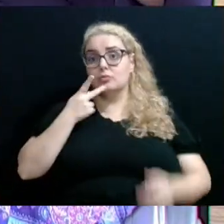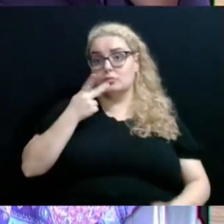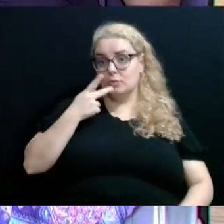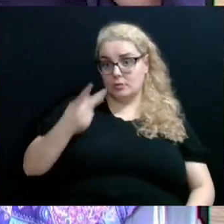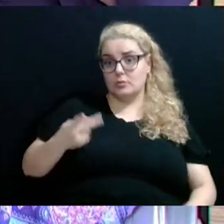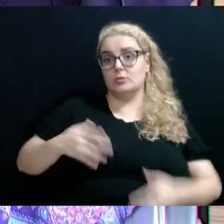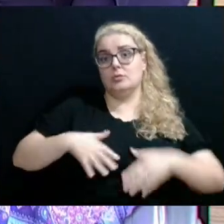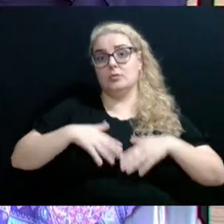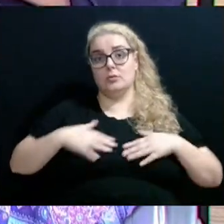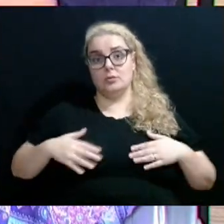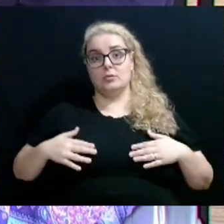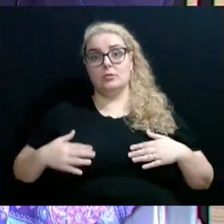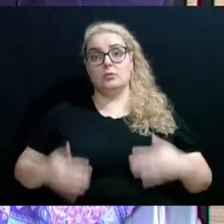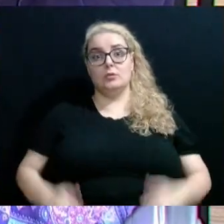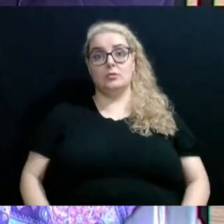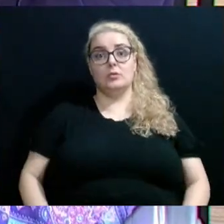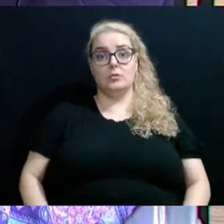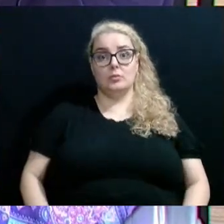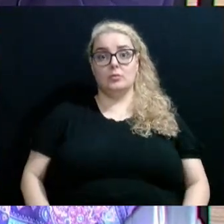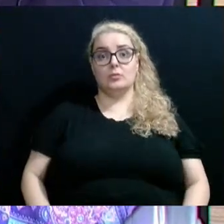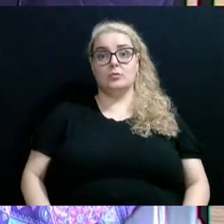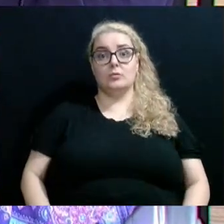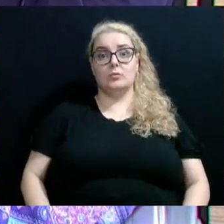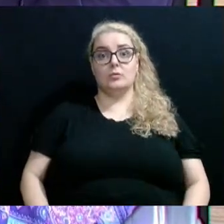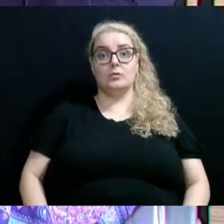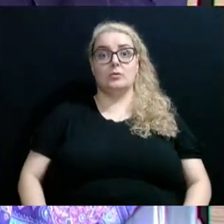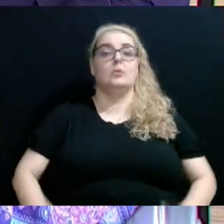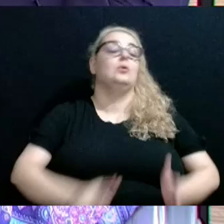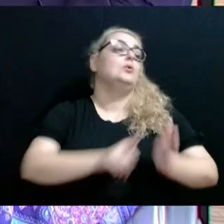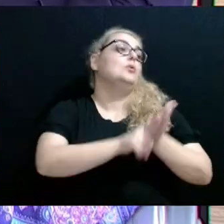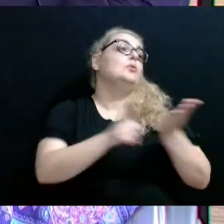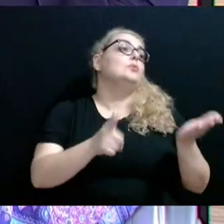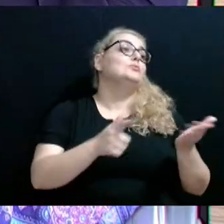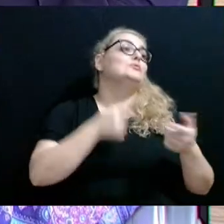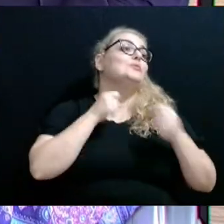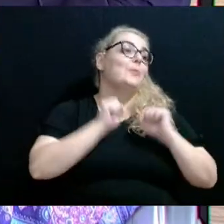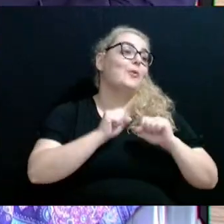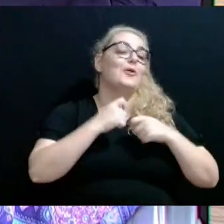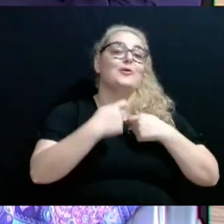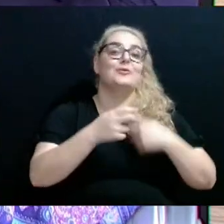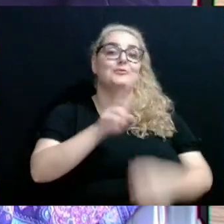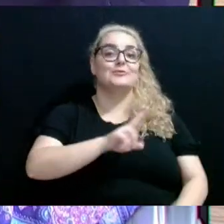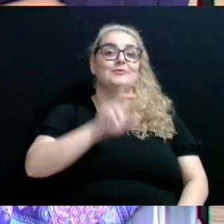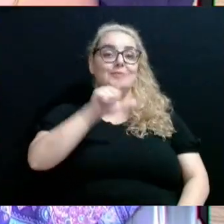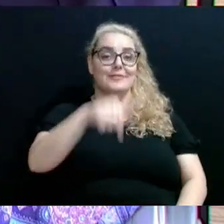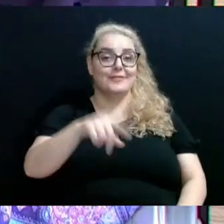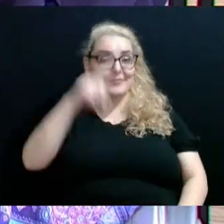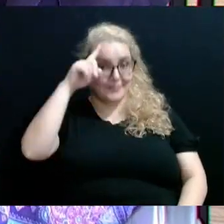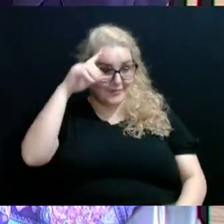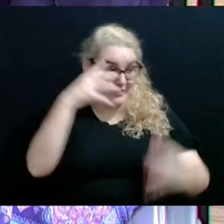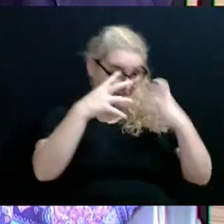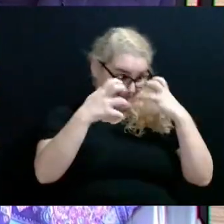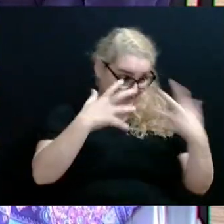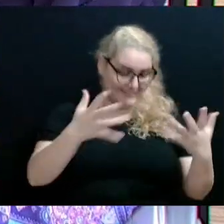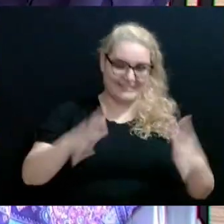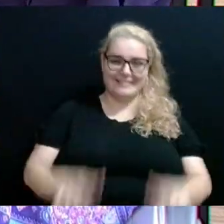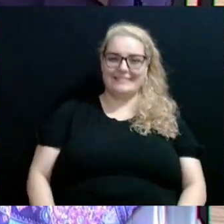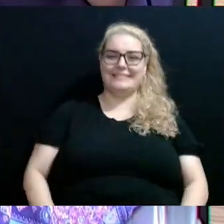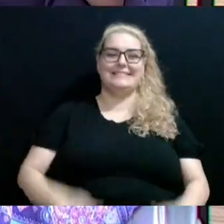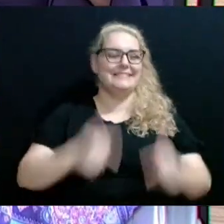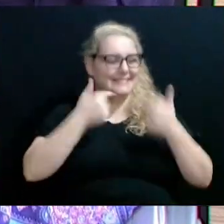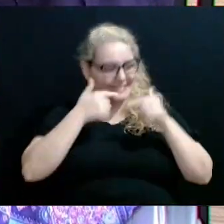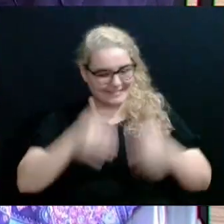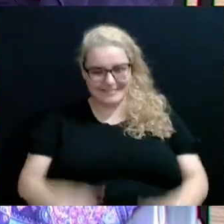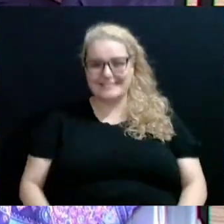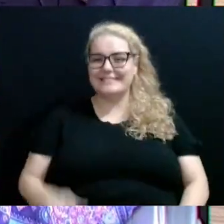relaxamento? A gente Quais vai falar... ervas um jornalista pode usar depois de um dia tenso? Então, o que a gente